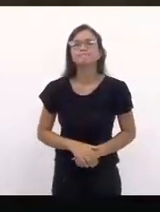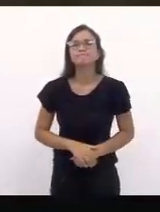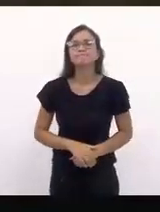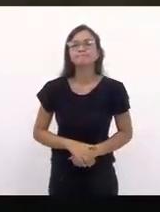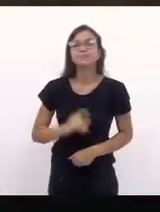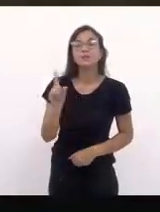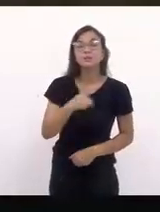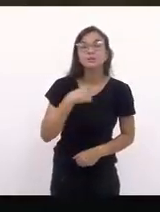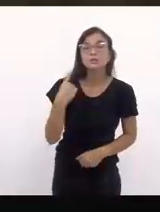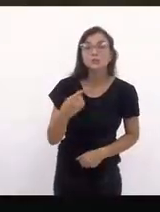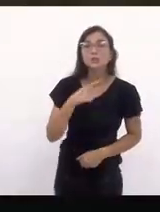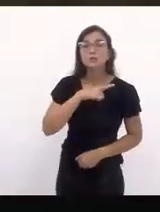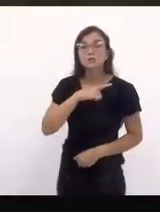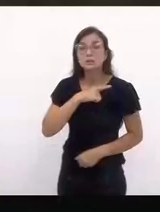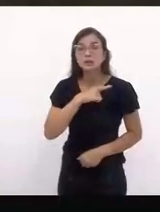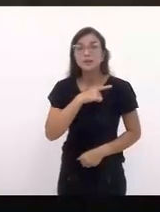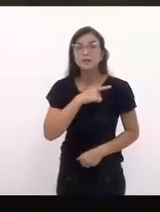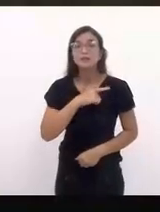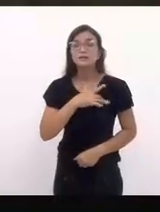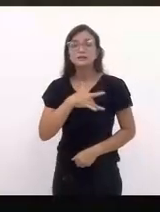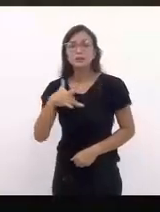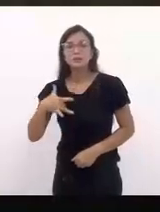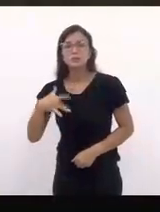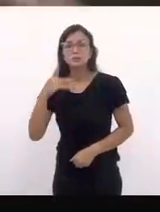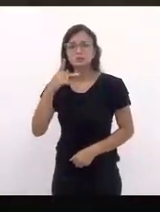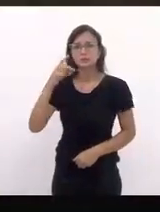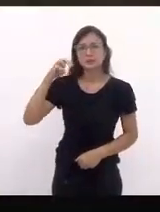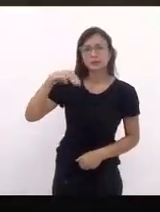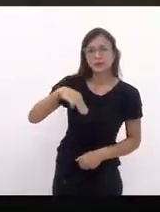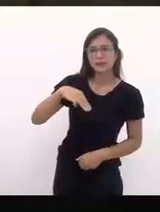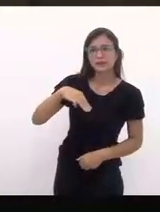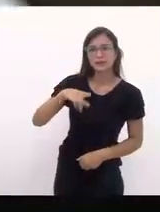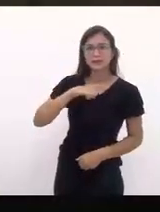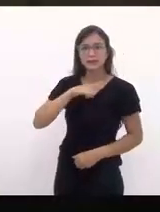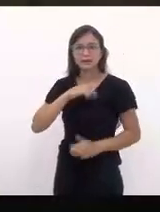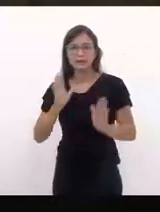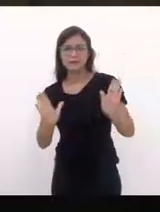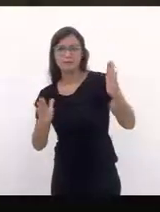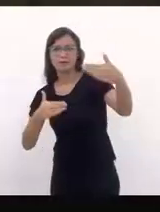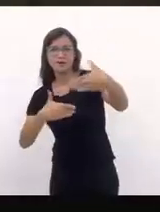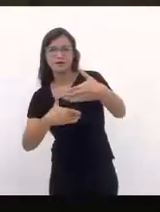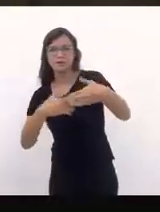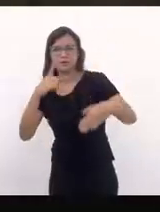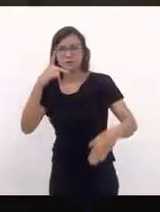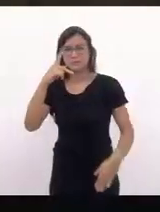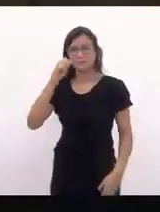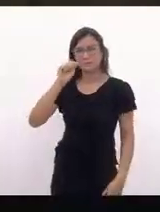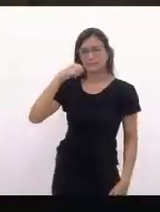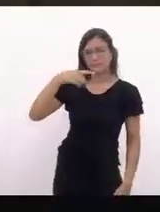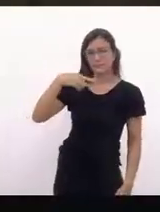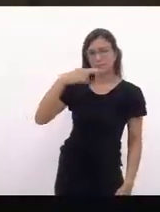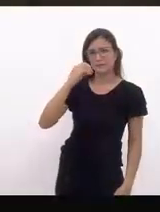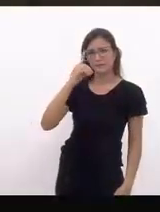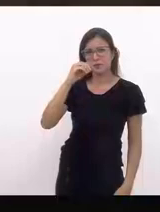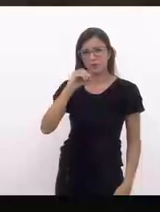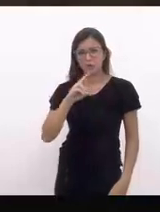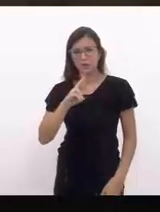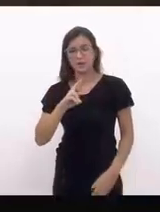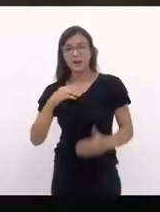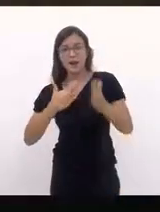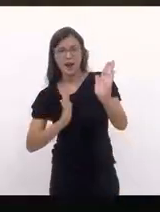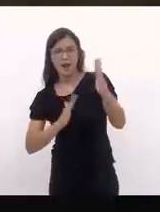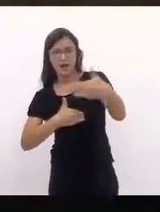temos o por de saúde da PM com os pão que é uma caixa de pandora que é uma caixa-preta já enviei diversos